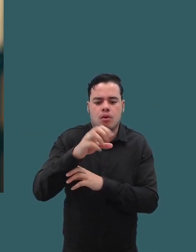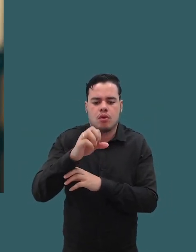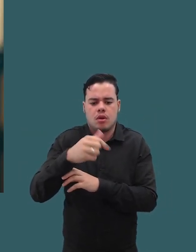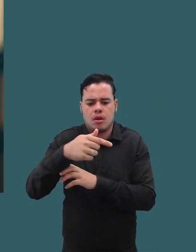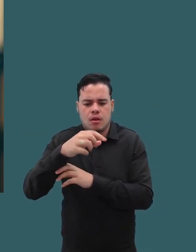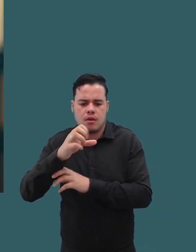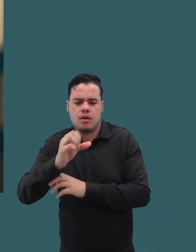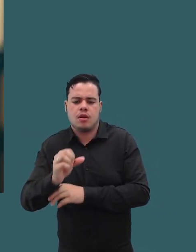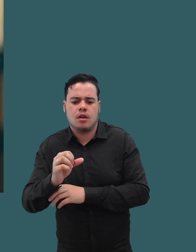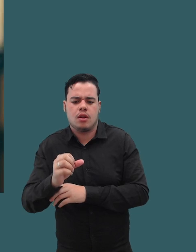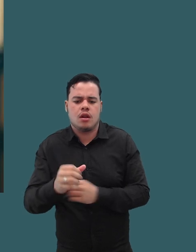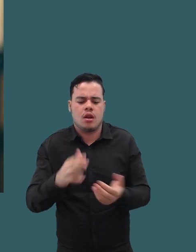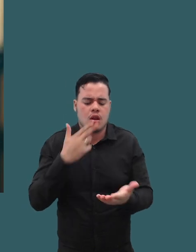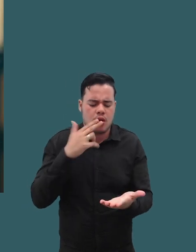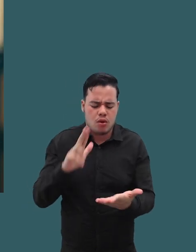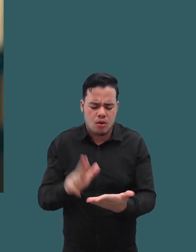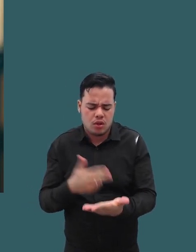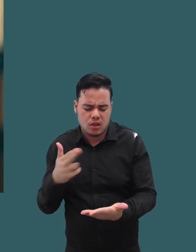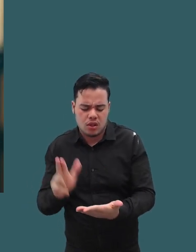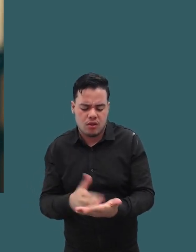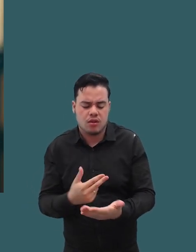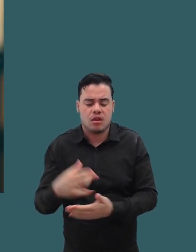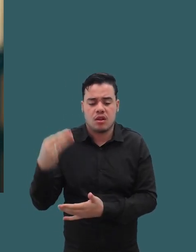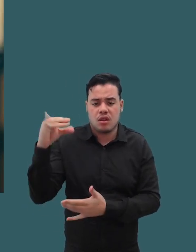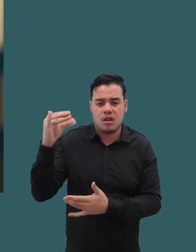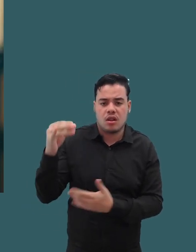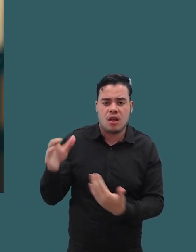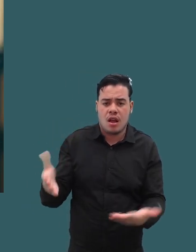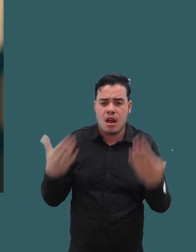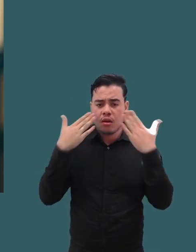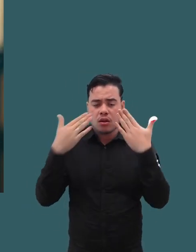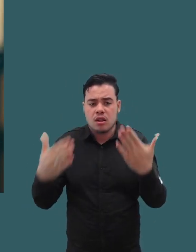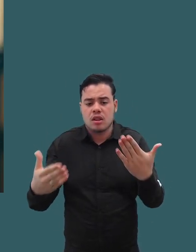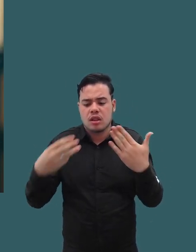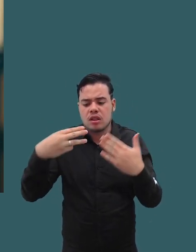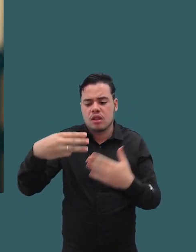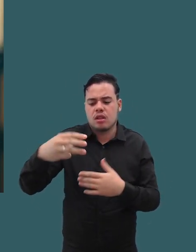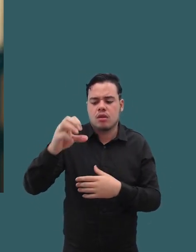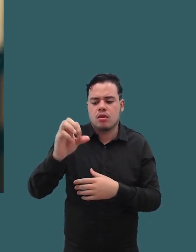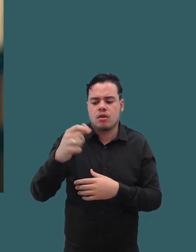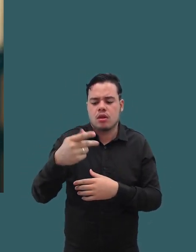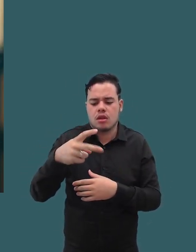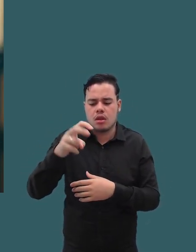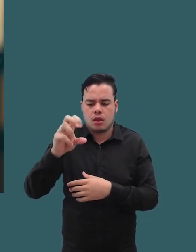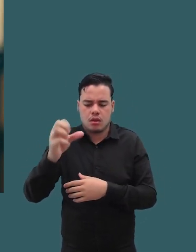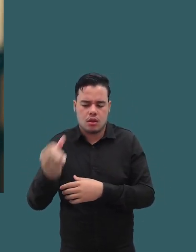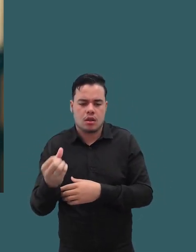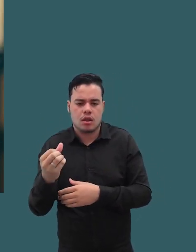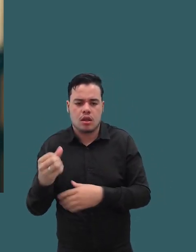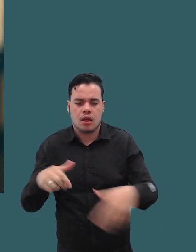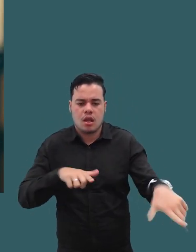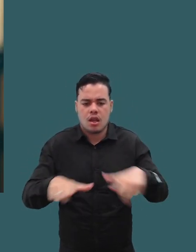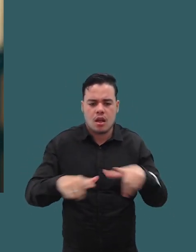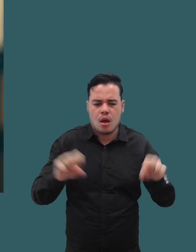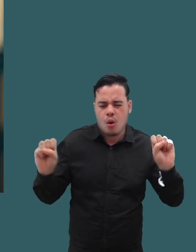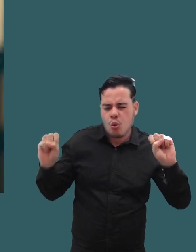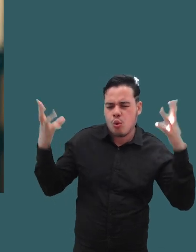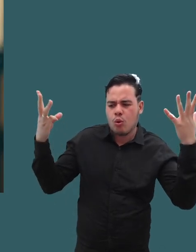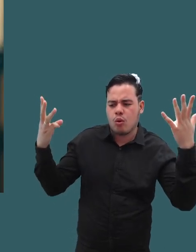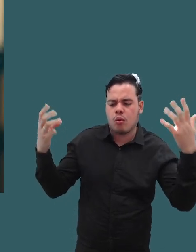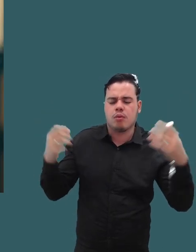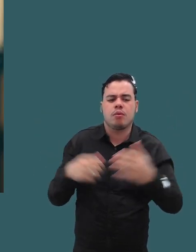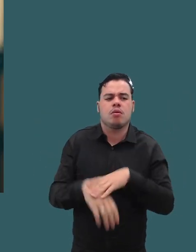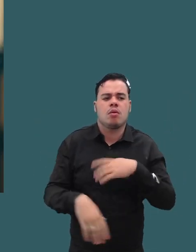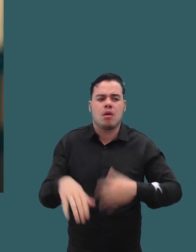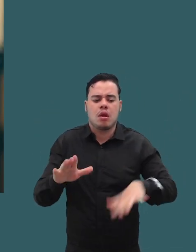revistas científicas, apresentaram 3.150 trabalhos em eventos, publicaram ou organizaram cerca